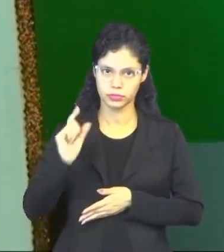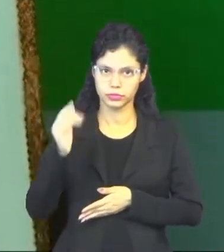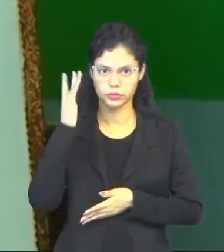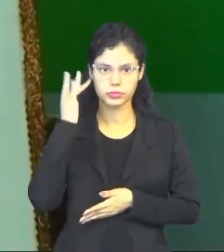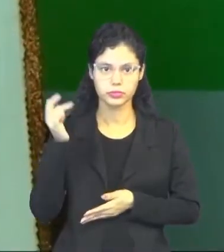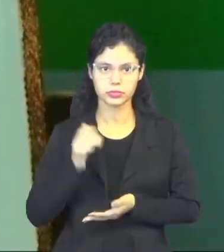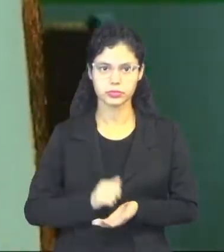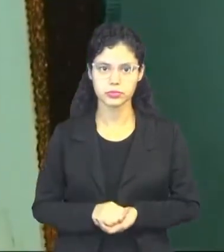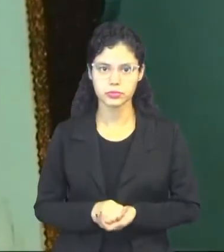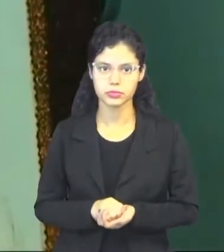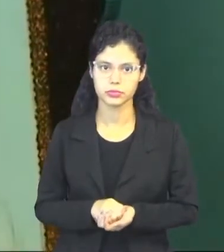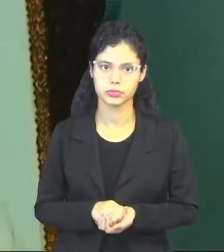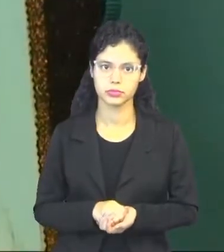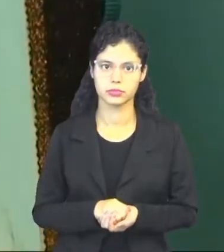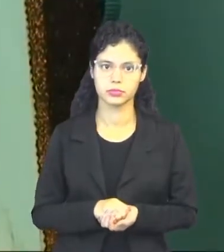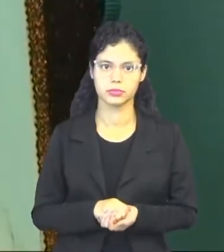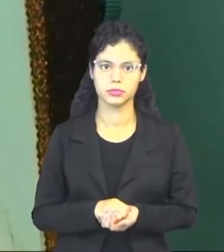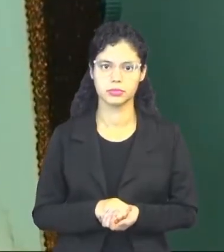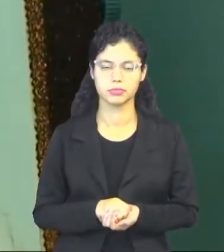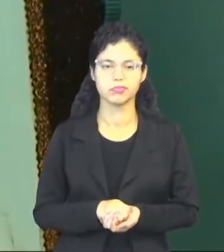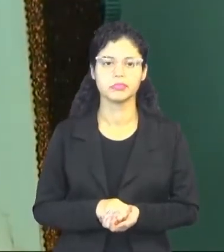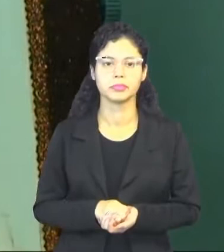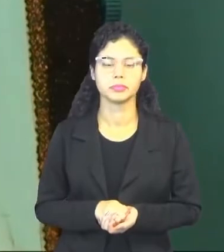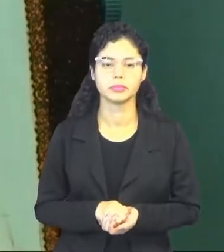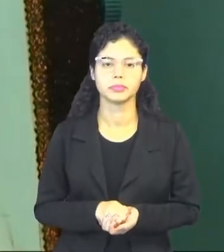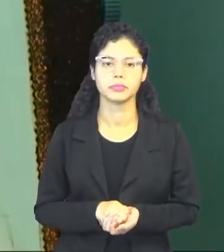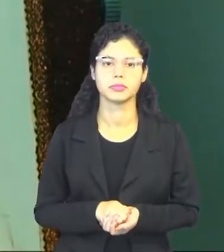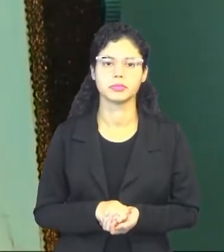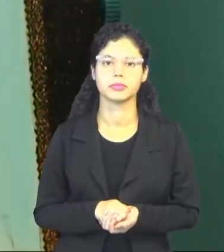na saída amanhã? Olha só.